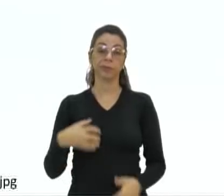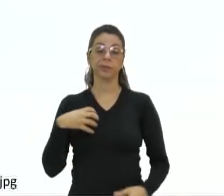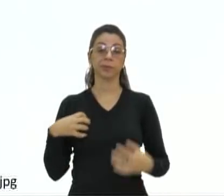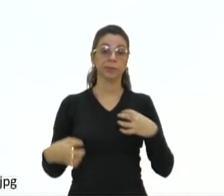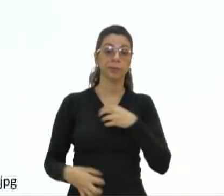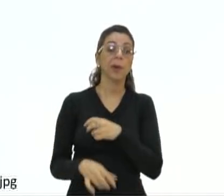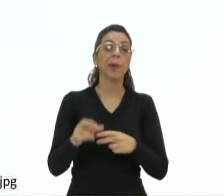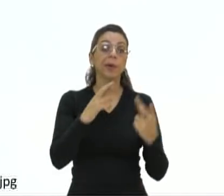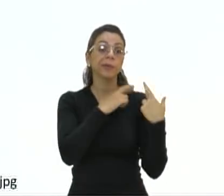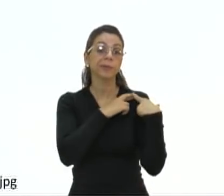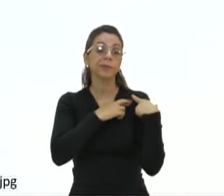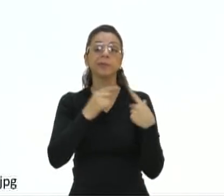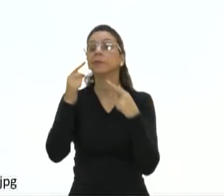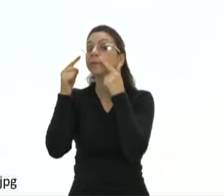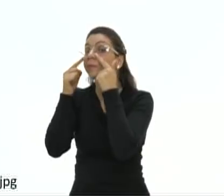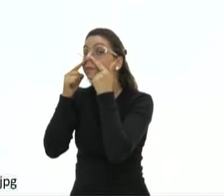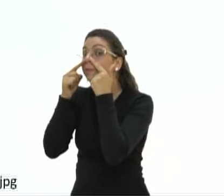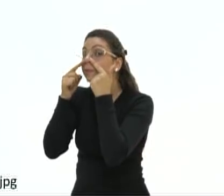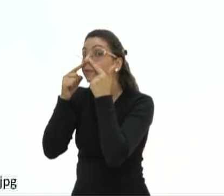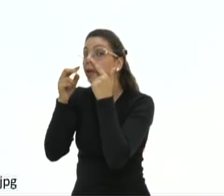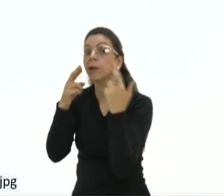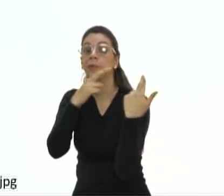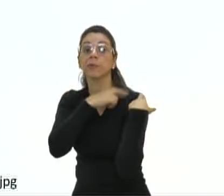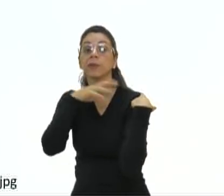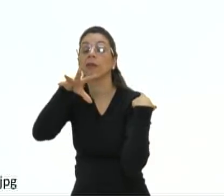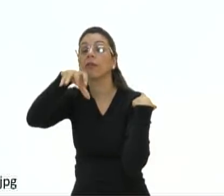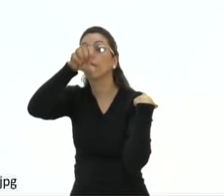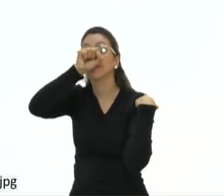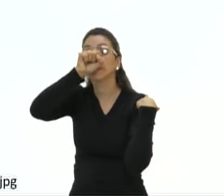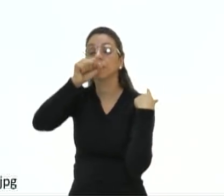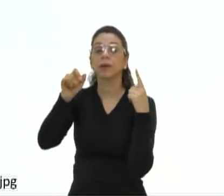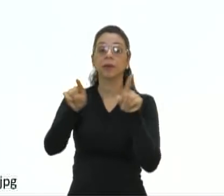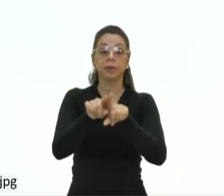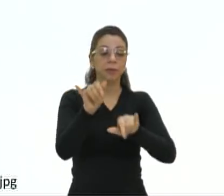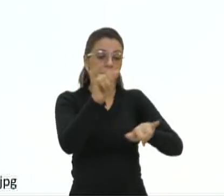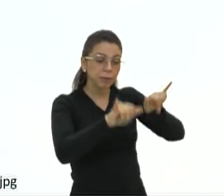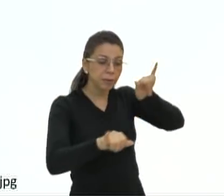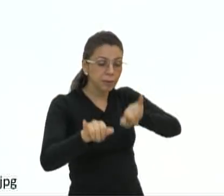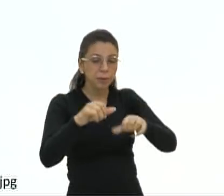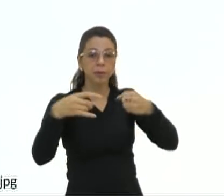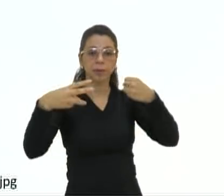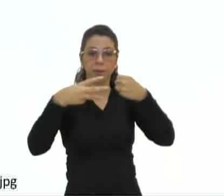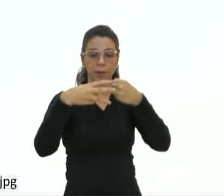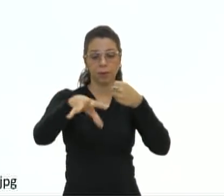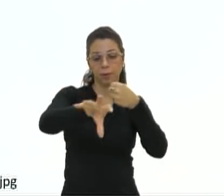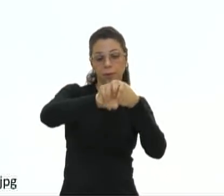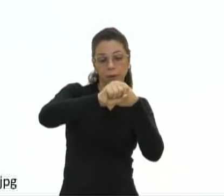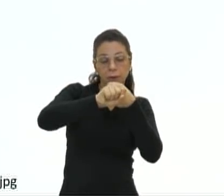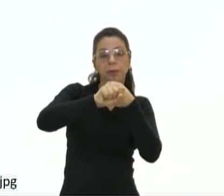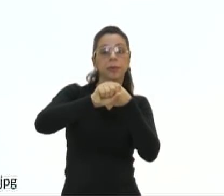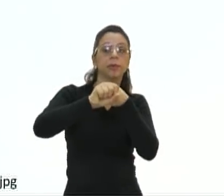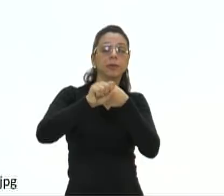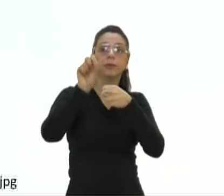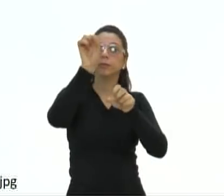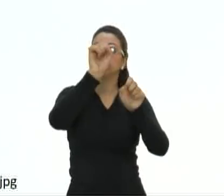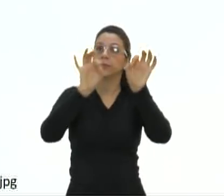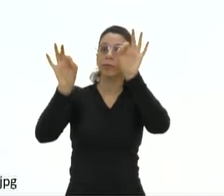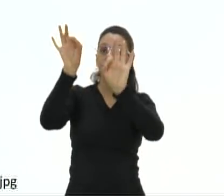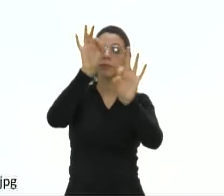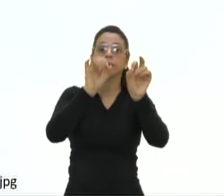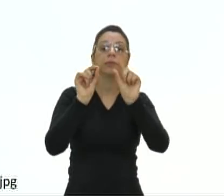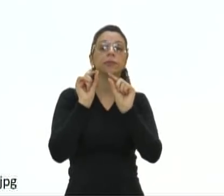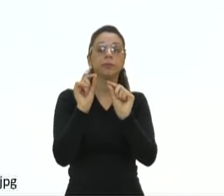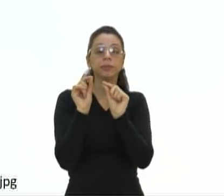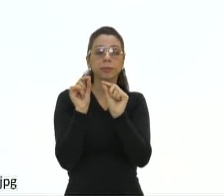é quem? O nariz. E os quimiorreceptores, que são as células responsáveis pela captura dessas partículas, se encontram